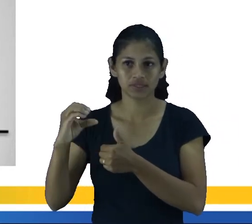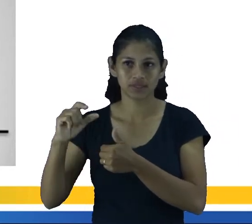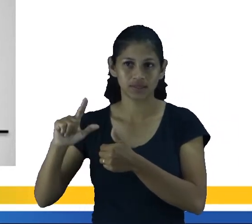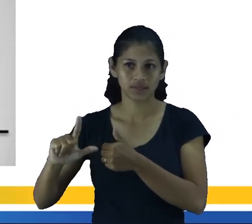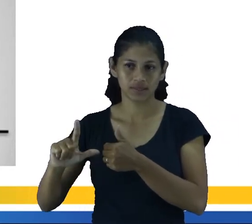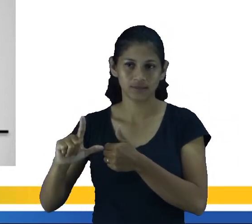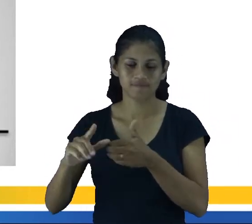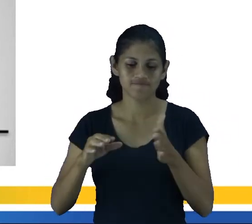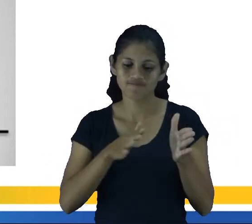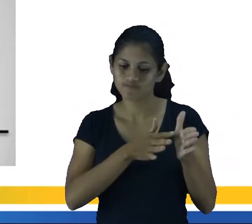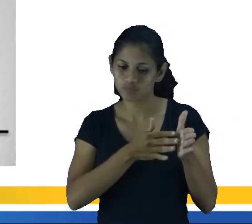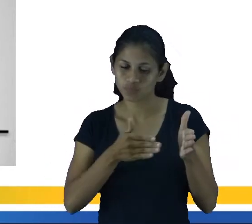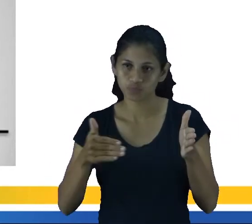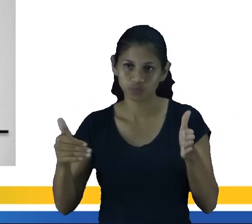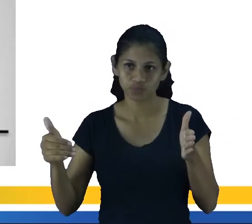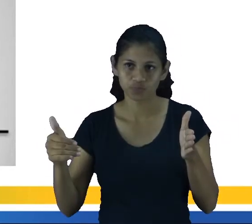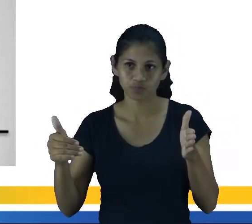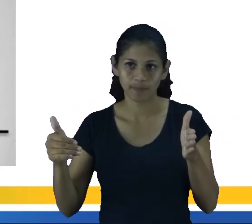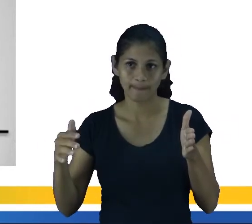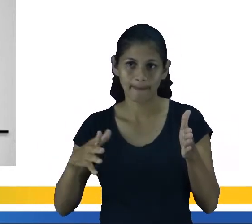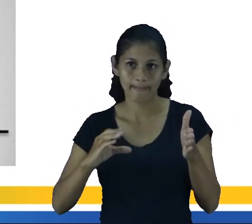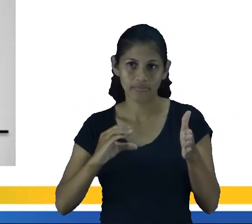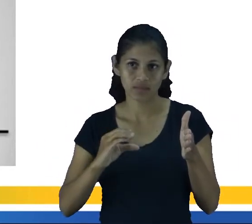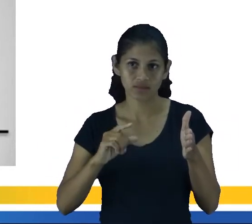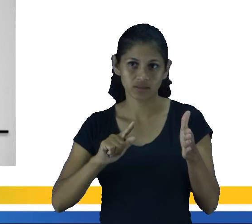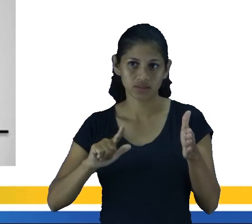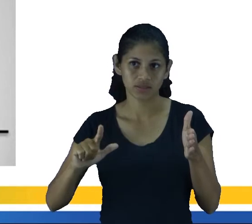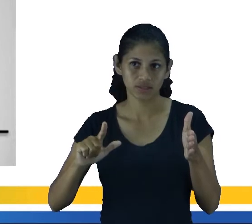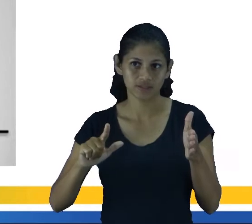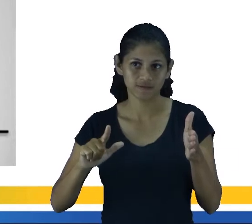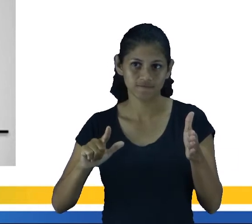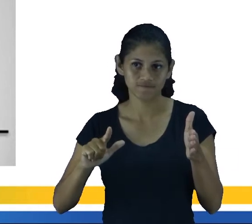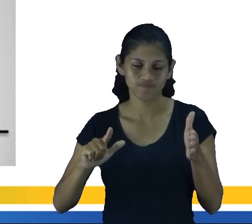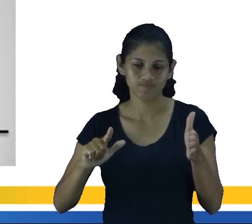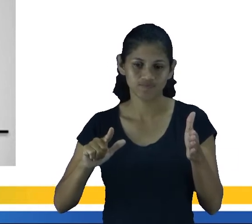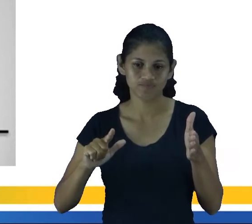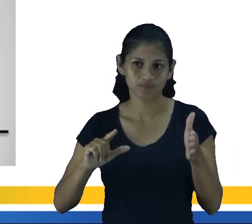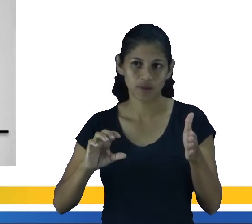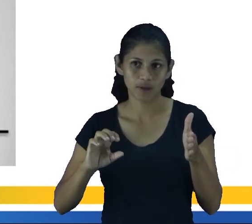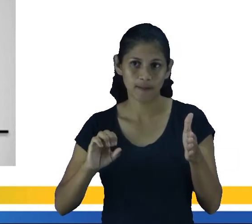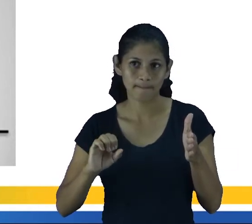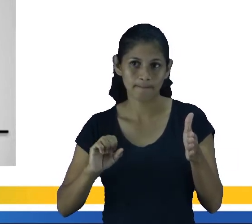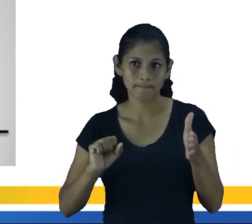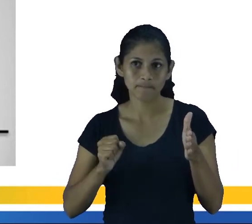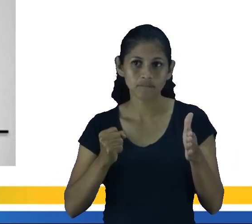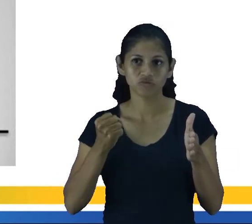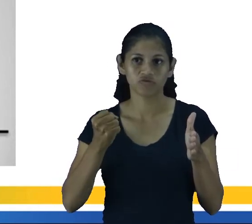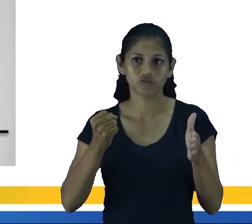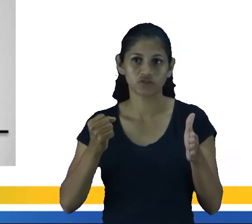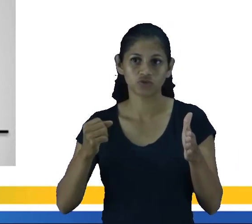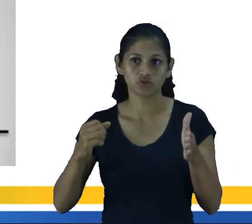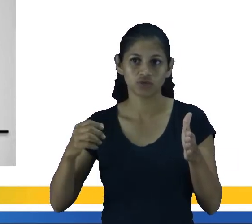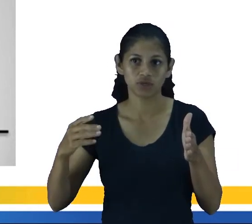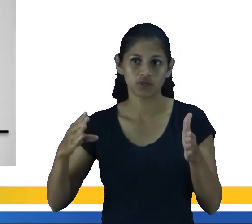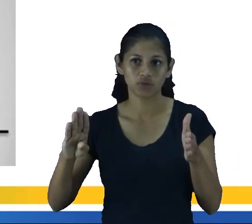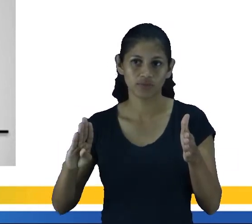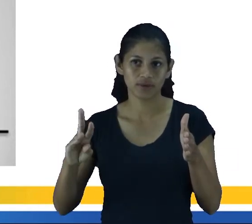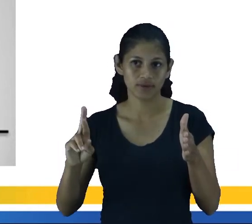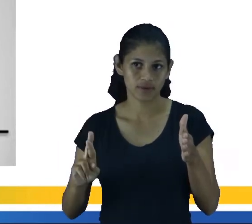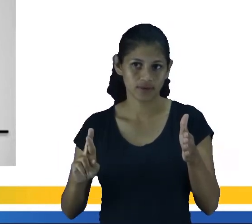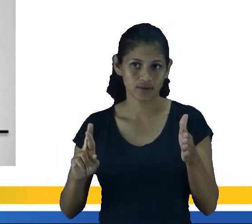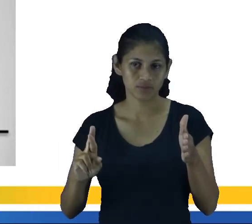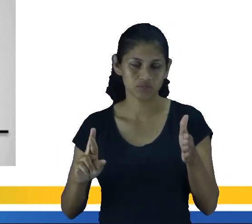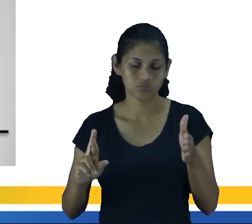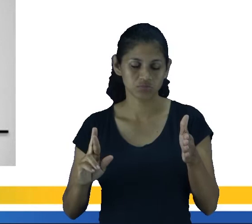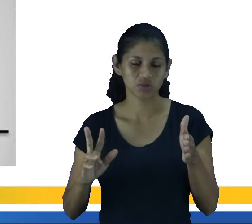cloro. E aqui a gente consegue ver que ele é mais reativo que o bromo. Então, a reação ocorre